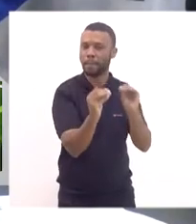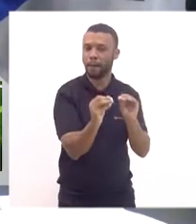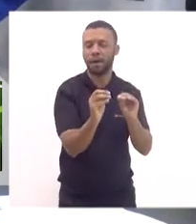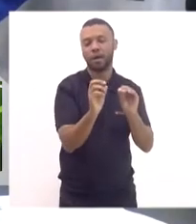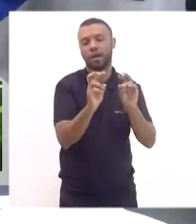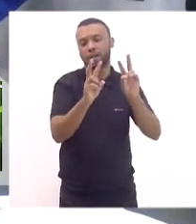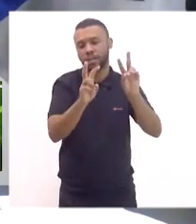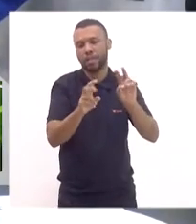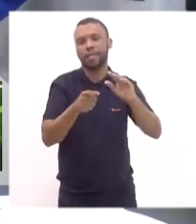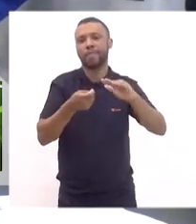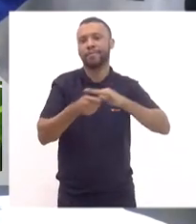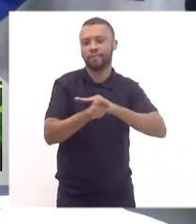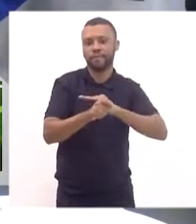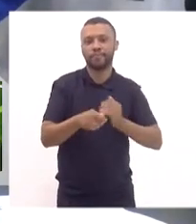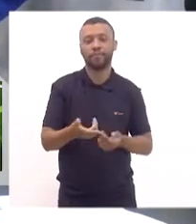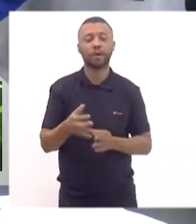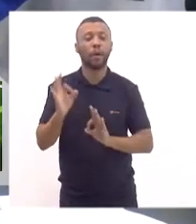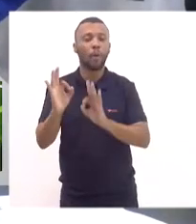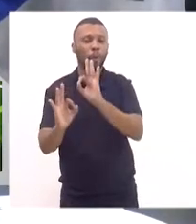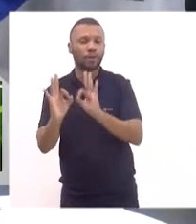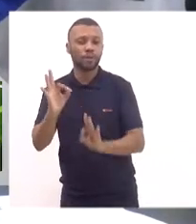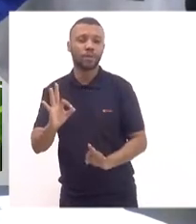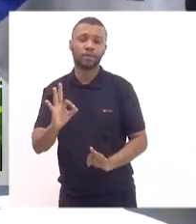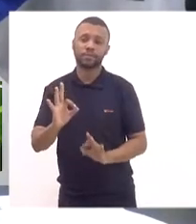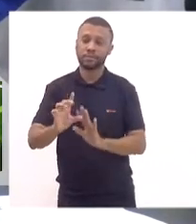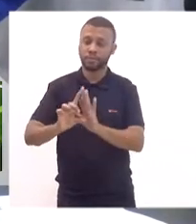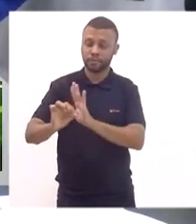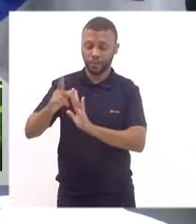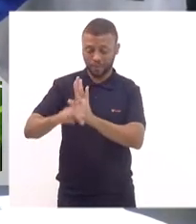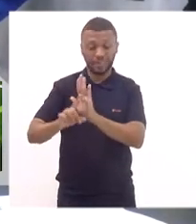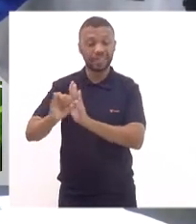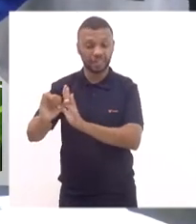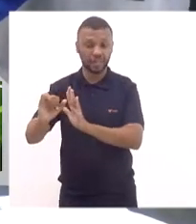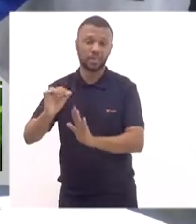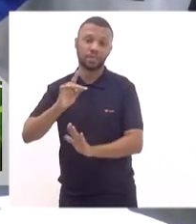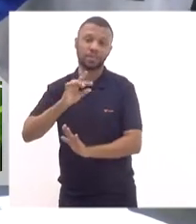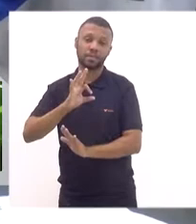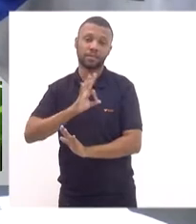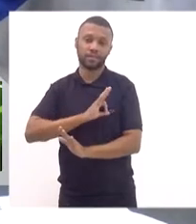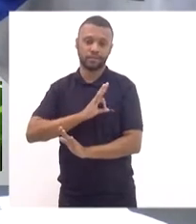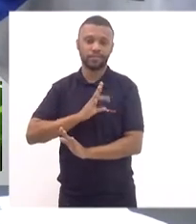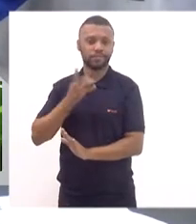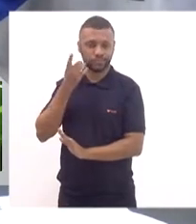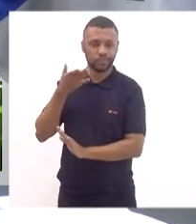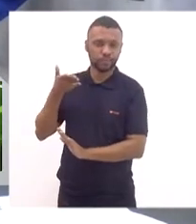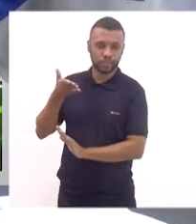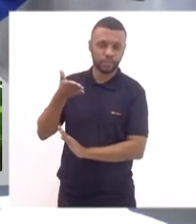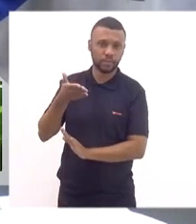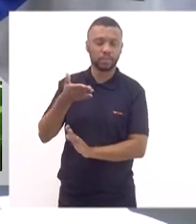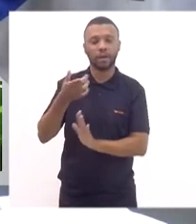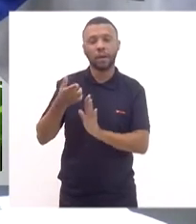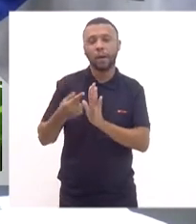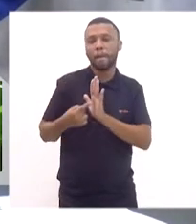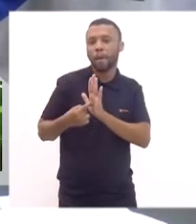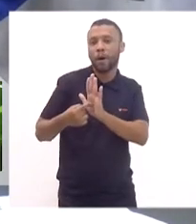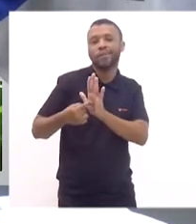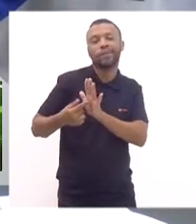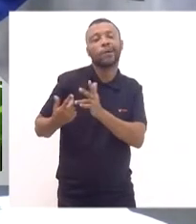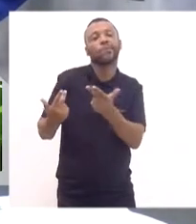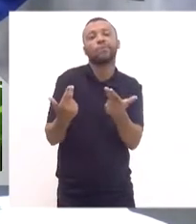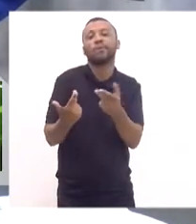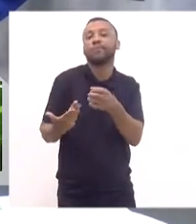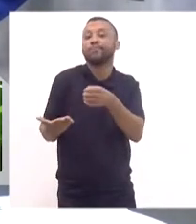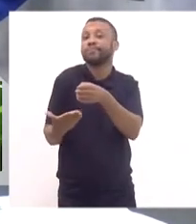Marta Rocha goza, no meu entendimento, juridicamente, do mesmo preceito do que a